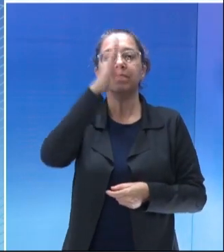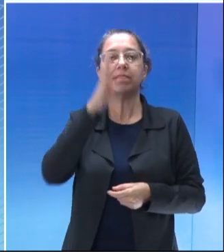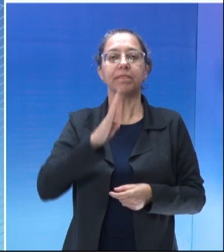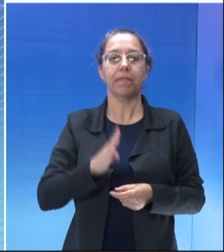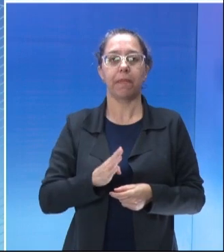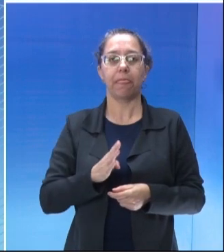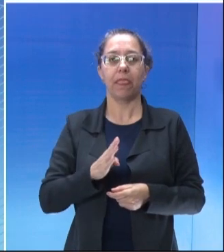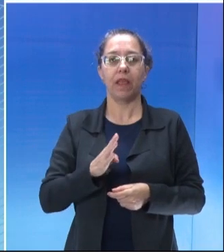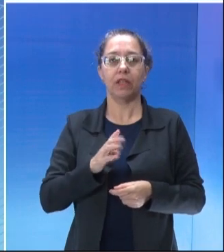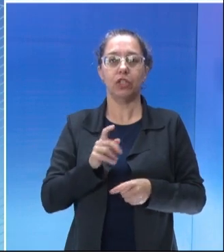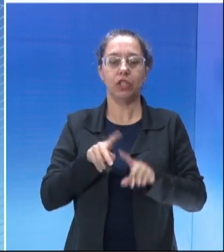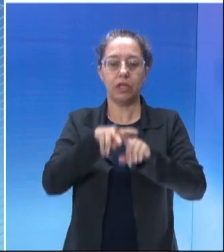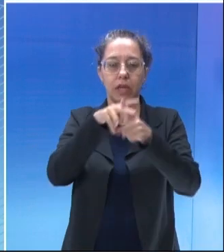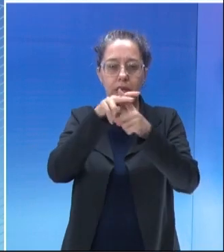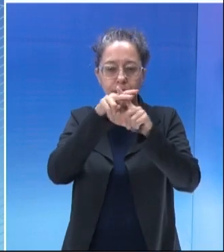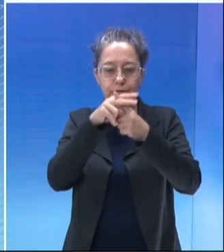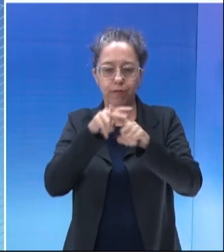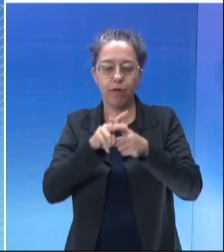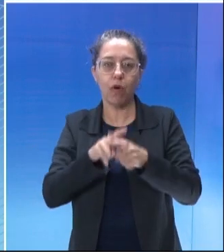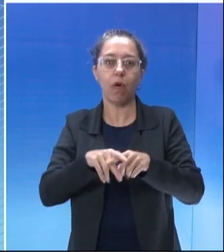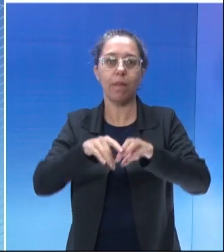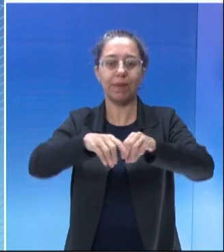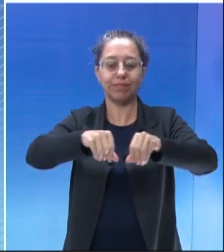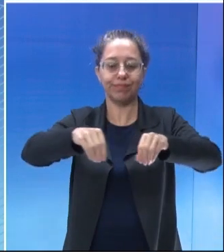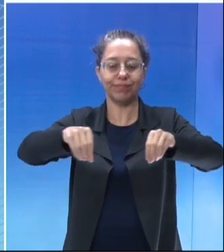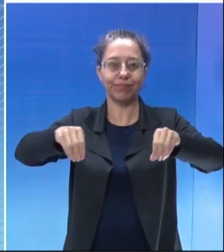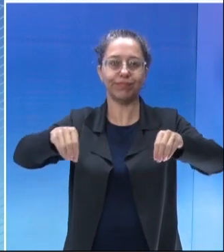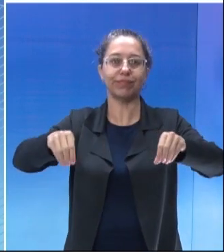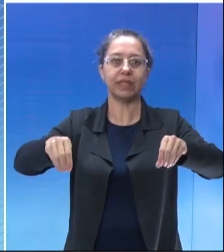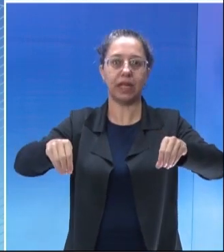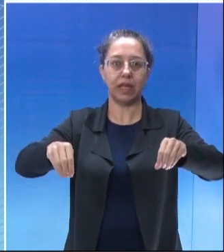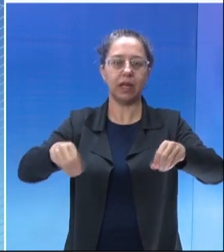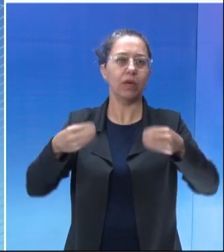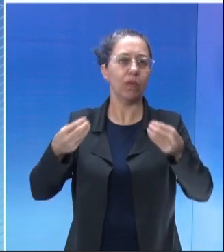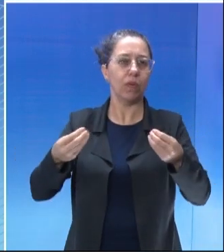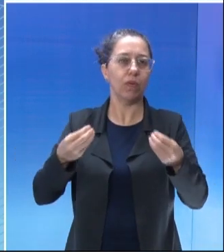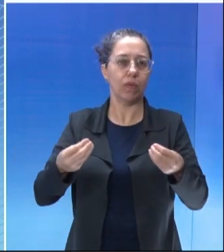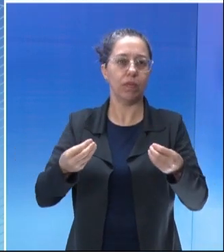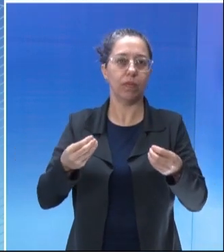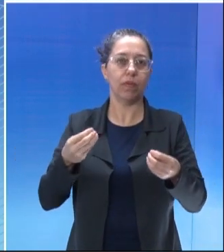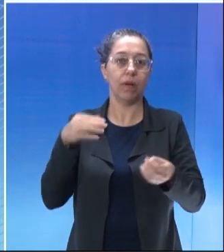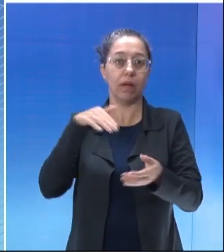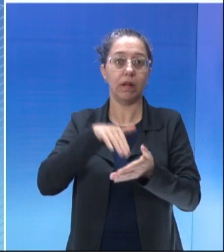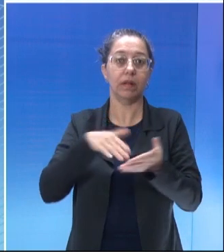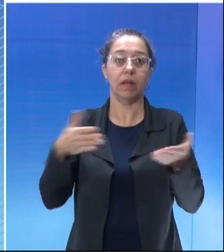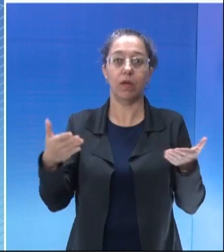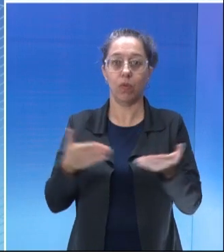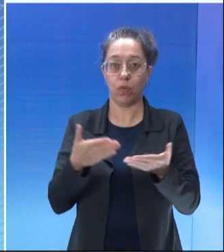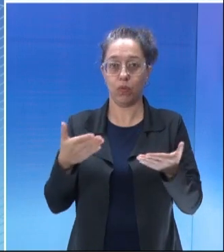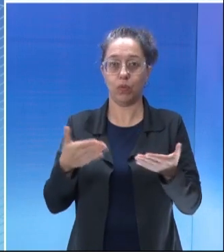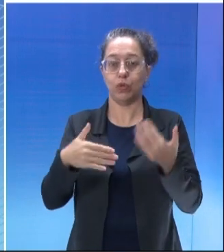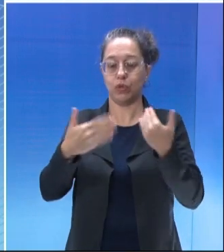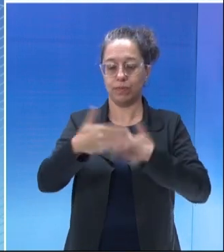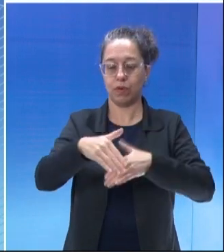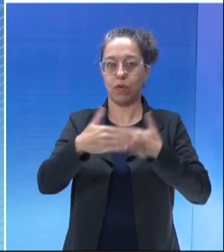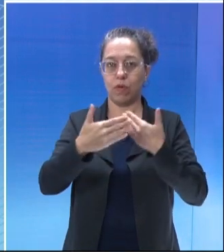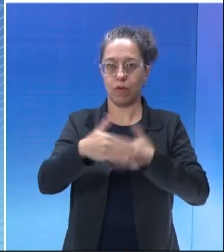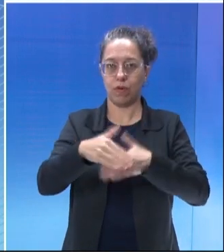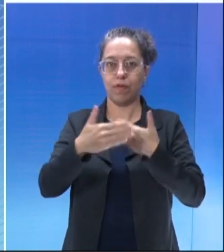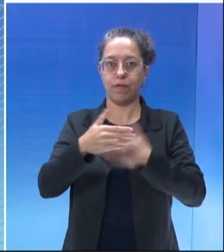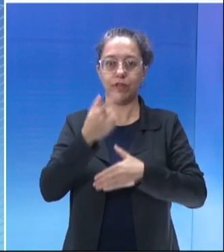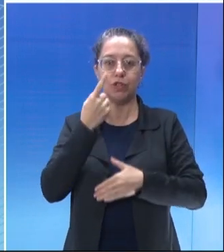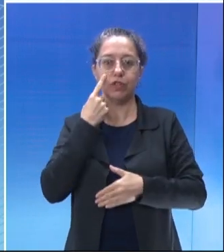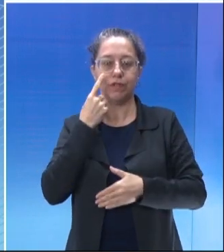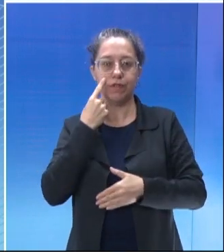um assunto que dá, assim, tem muita coisa a ser explorado. Numa prova de Enem, você